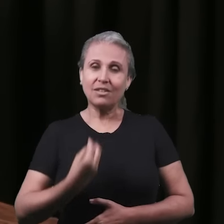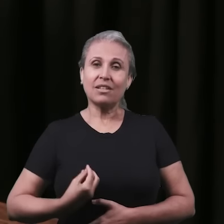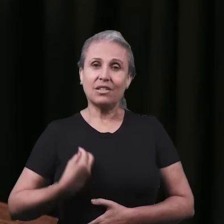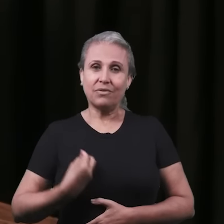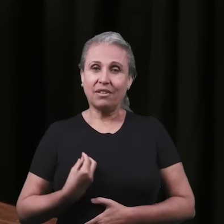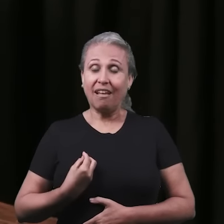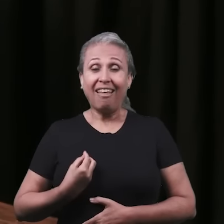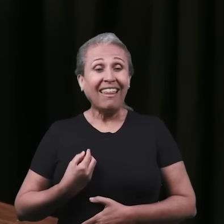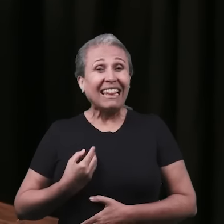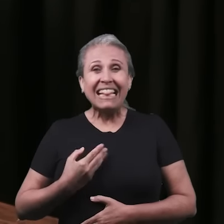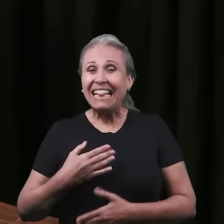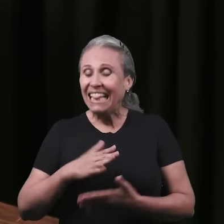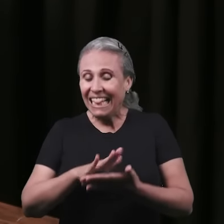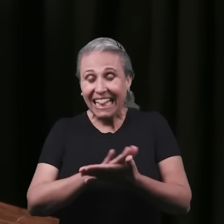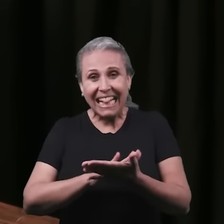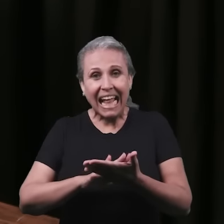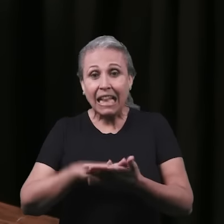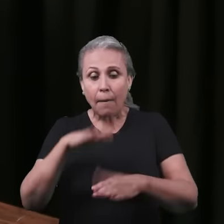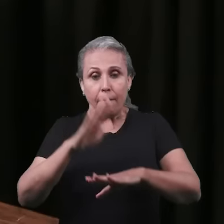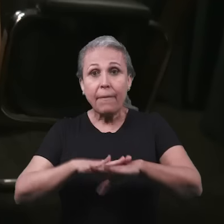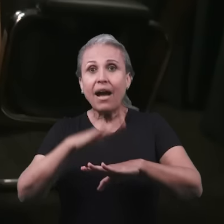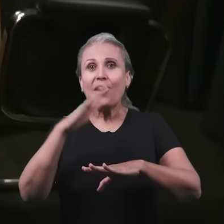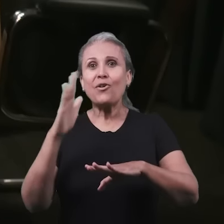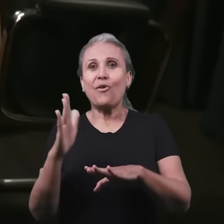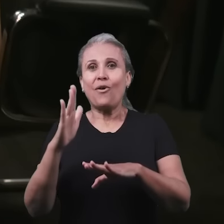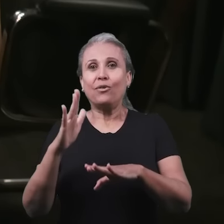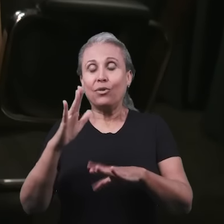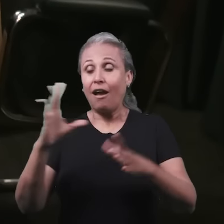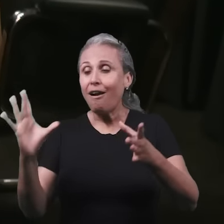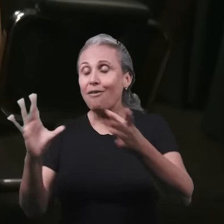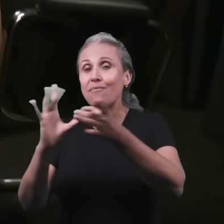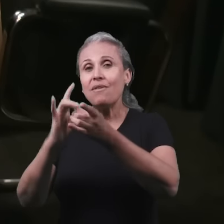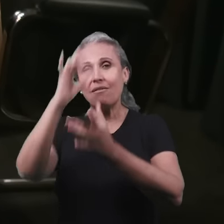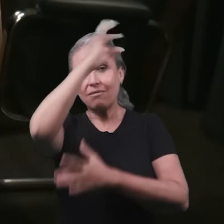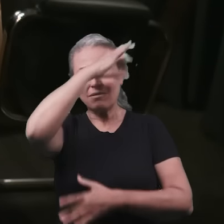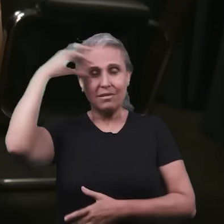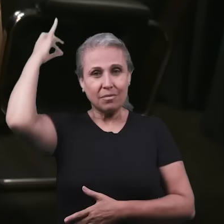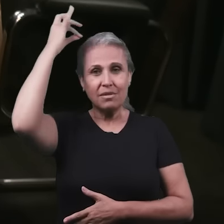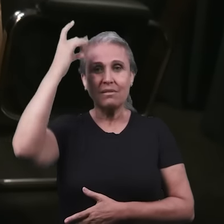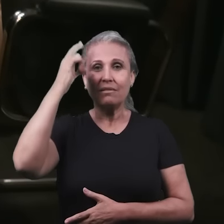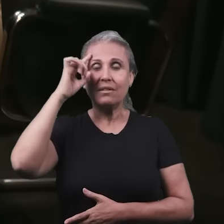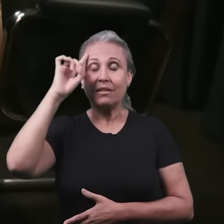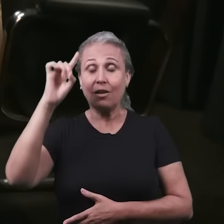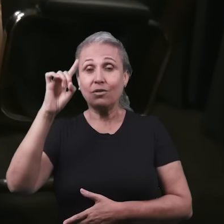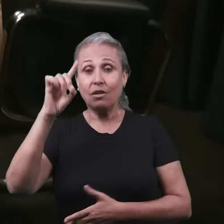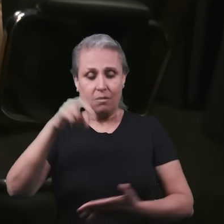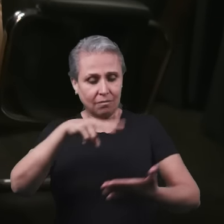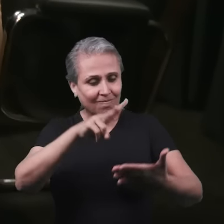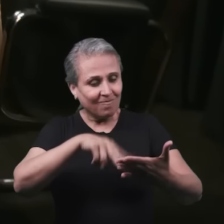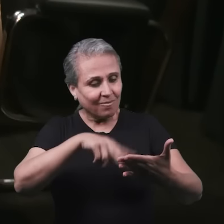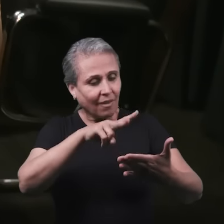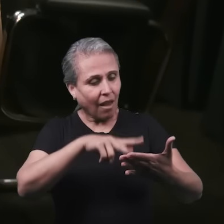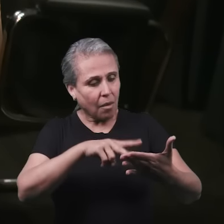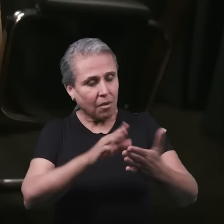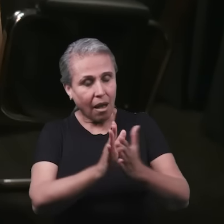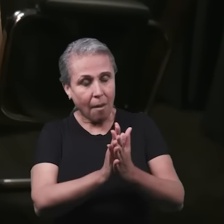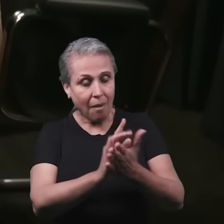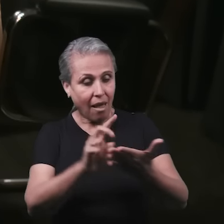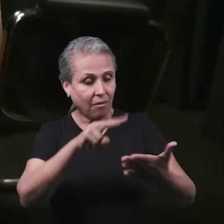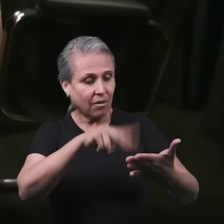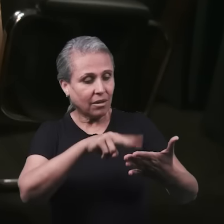Jesus. Pode superar essa comunhão com o Espírito Santo do Senhor. E nós vemos na palavra, Tiago, a forma pela